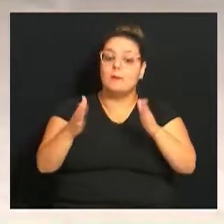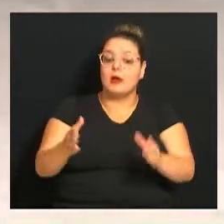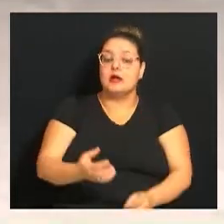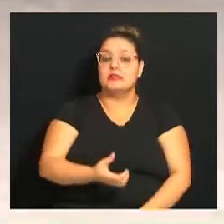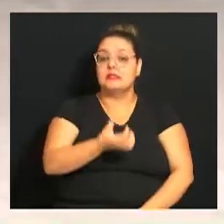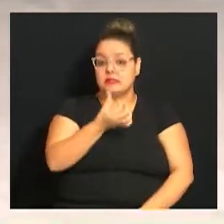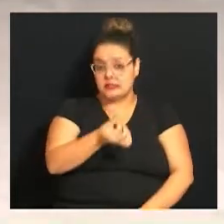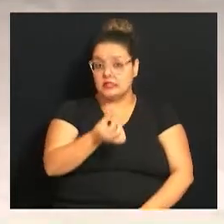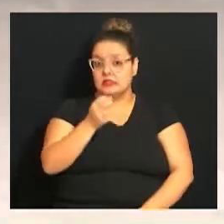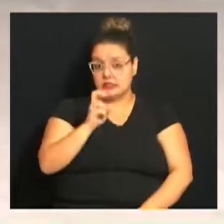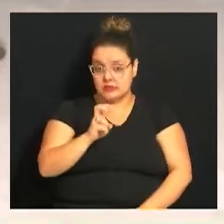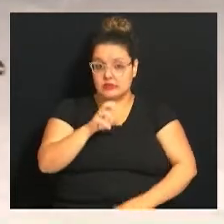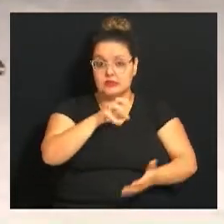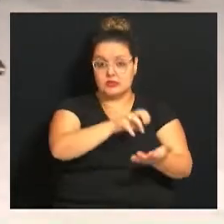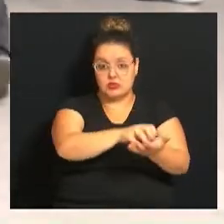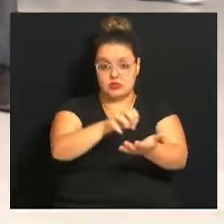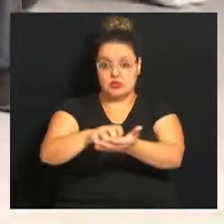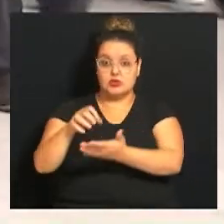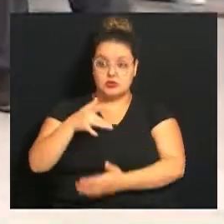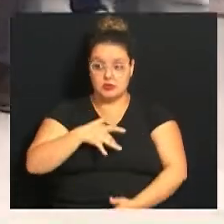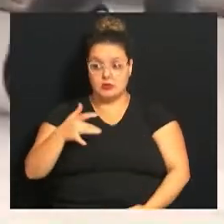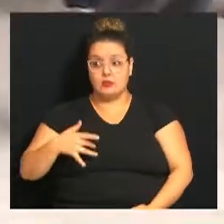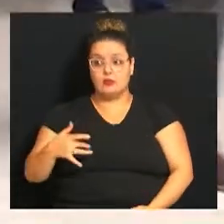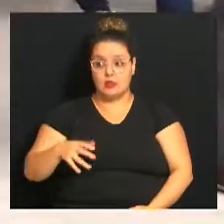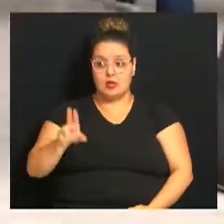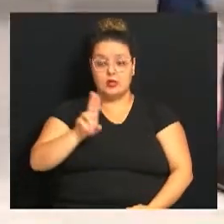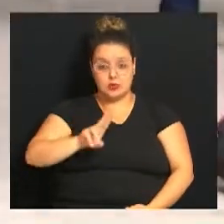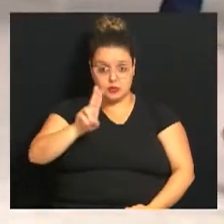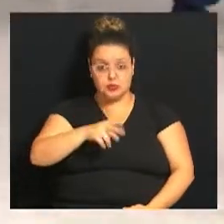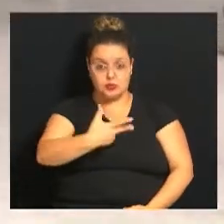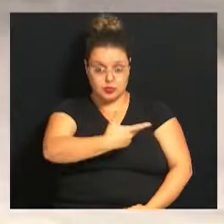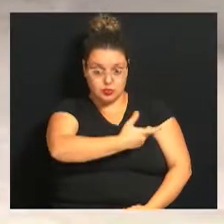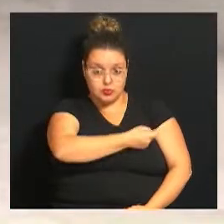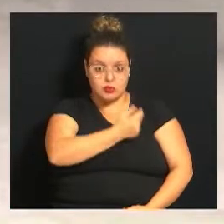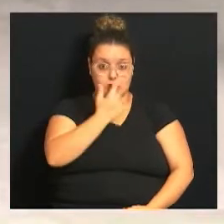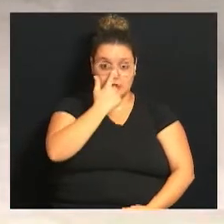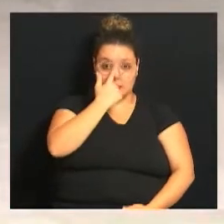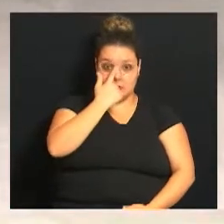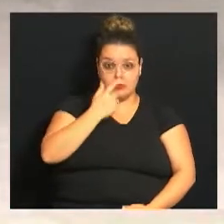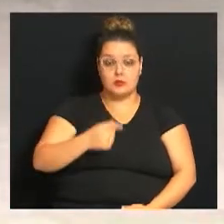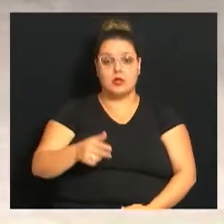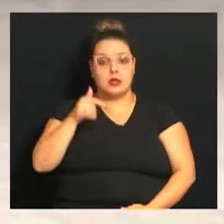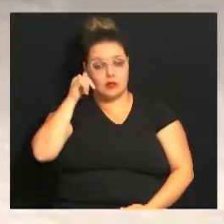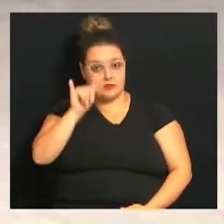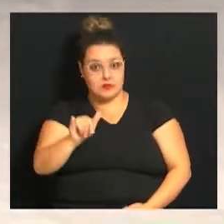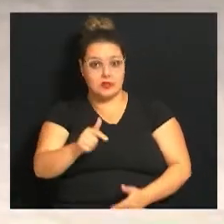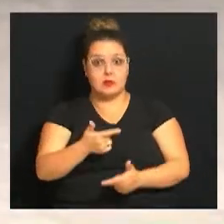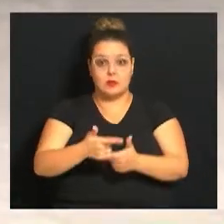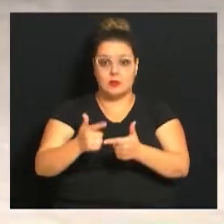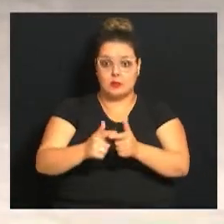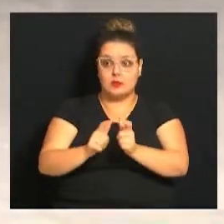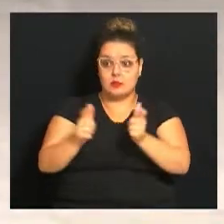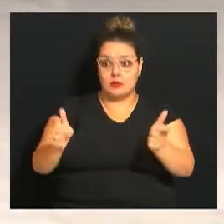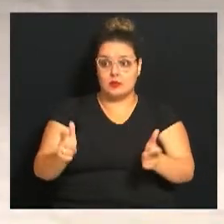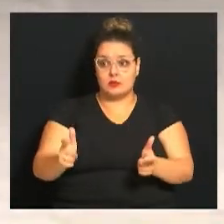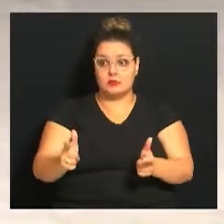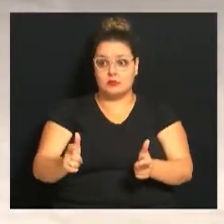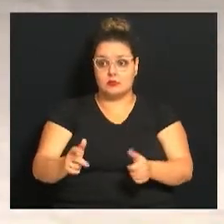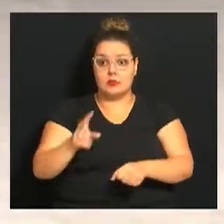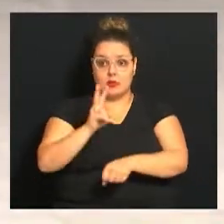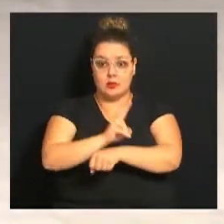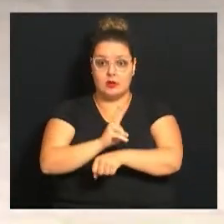de saúde para aplicar essas doses da vacina para esses grupos. Lembrando que essa vacina protege contra as gripes